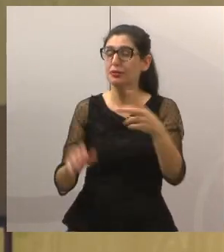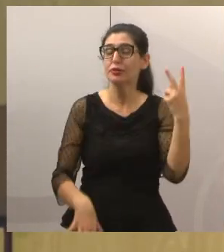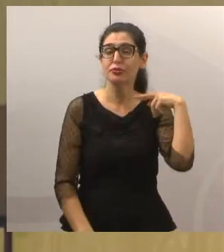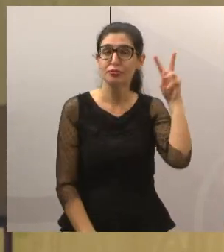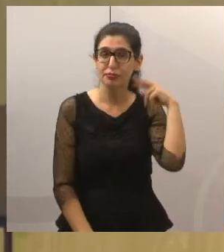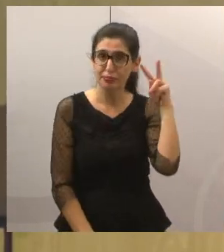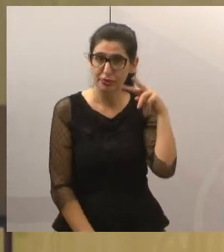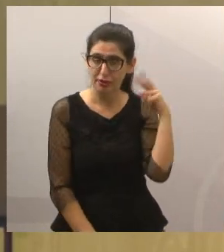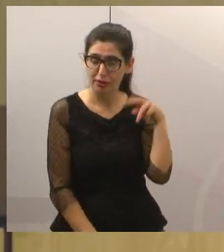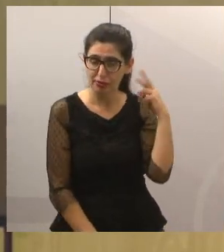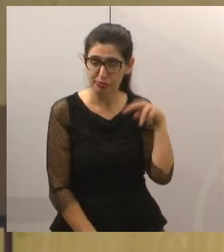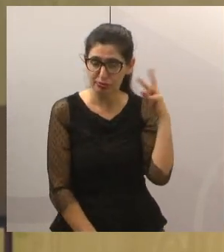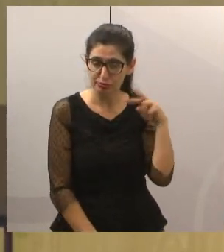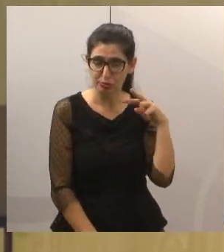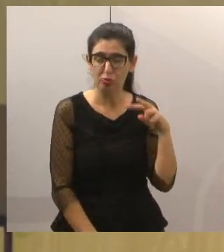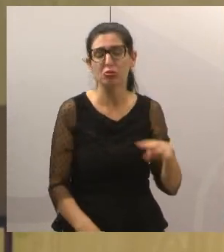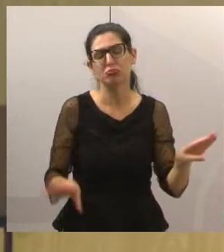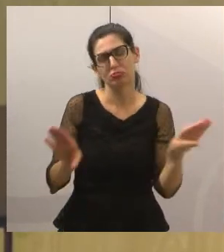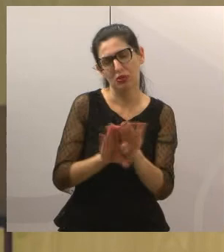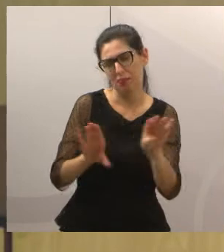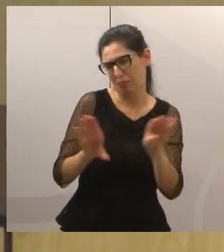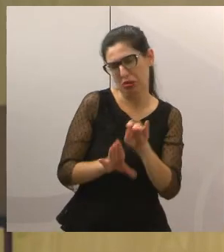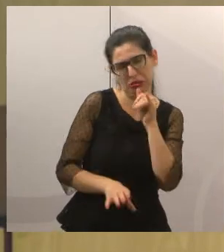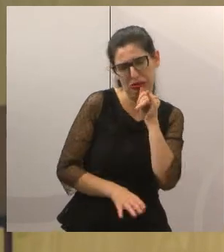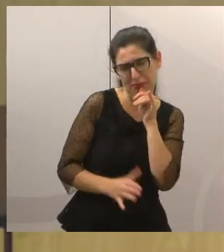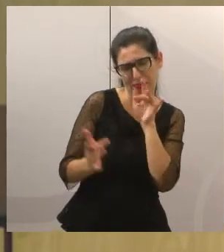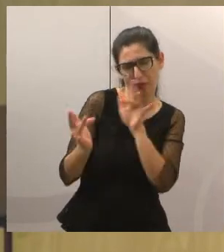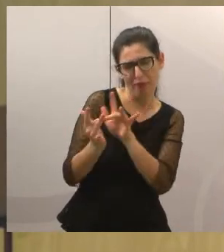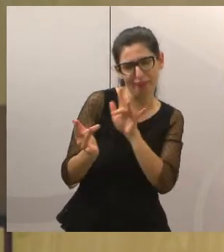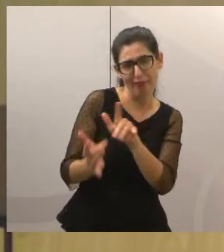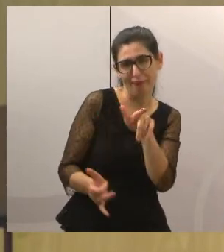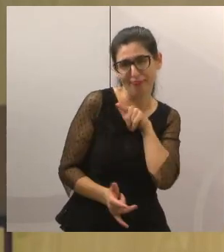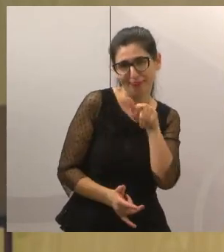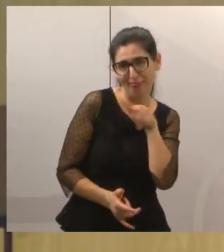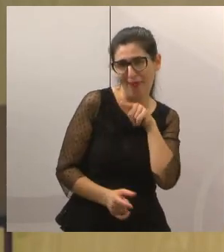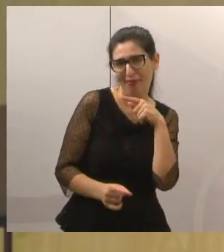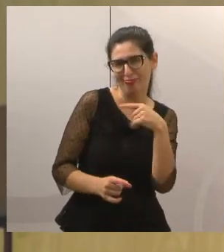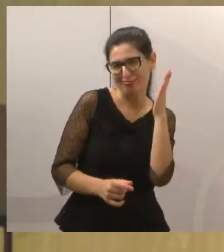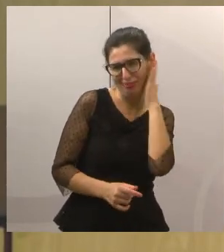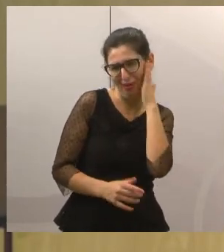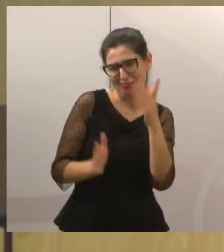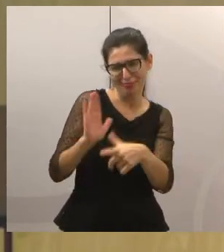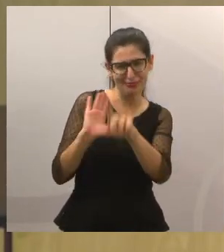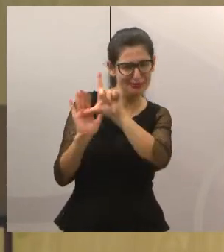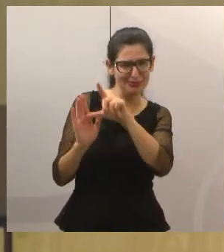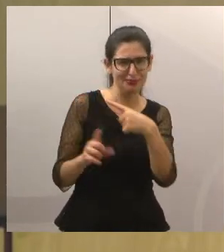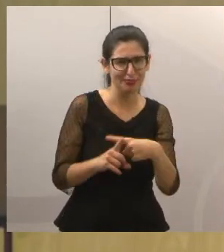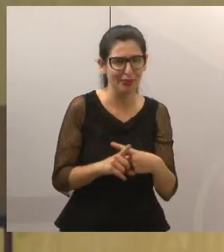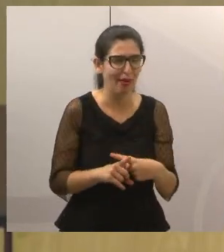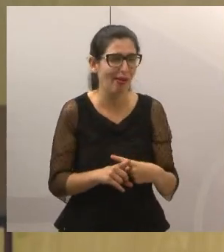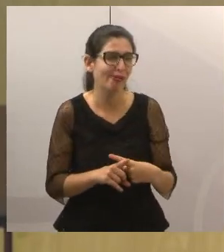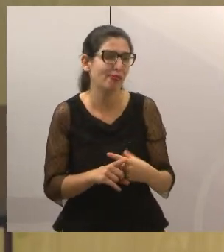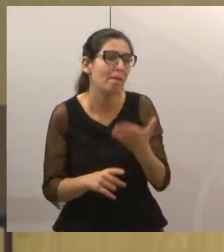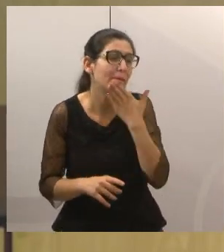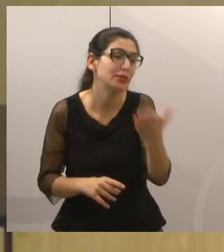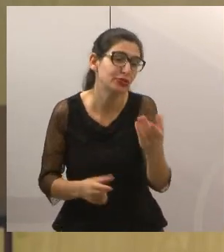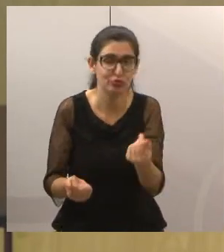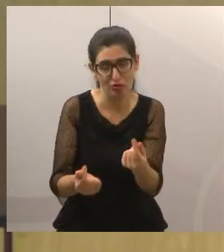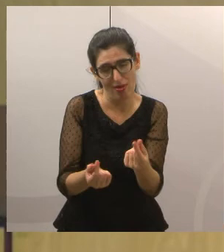tenha algum tipo de contato com quem sugeriu a emenda. Então, a gente acompanha o processo.